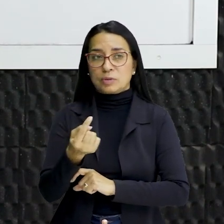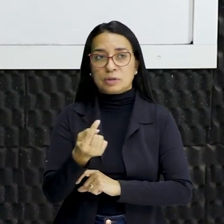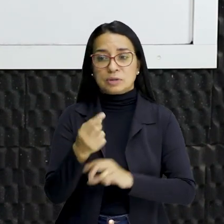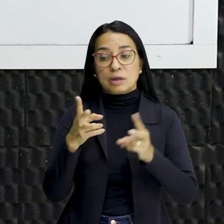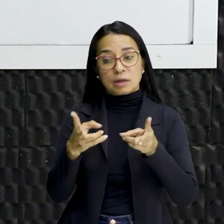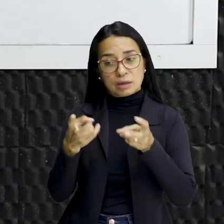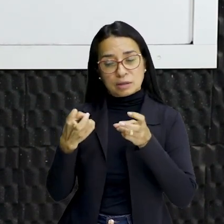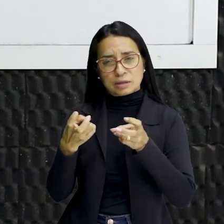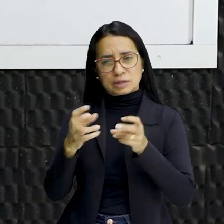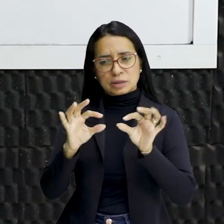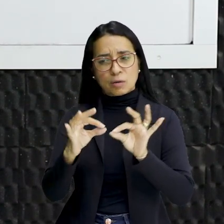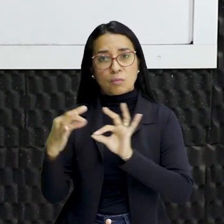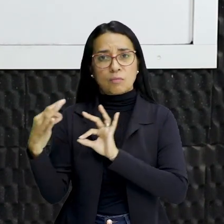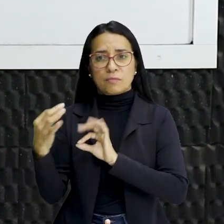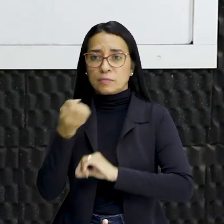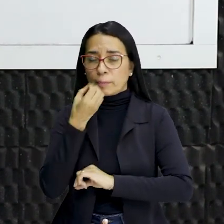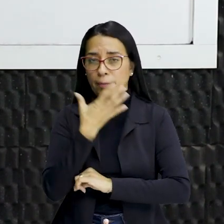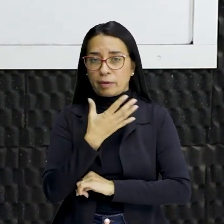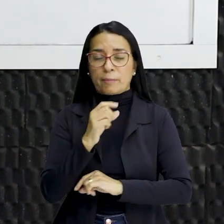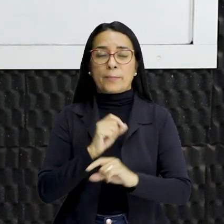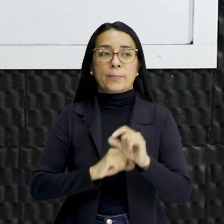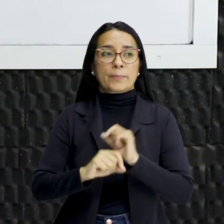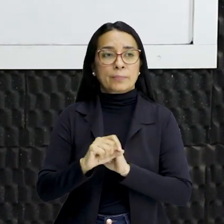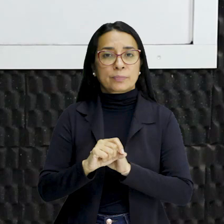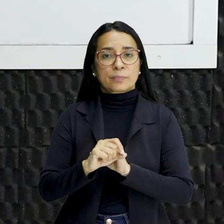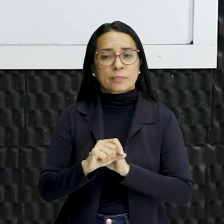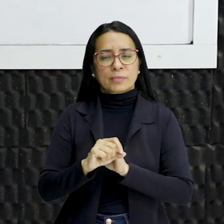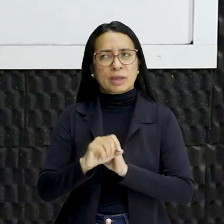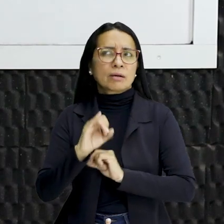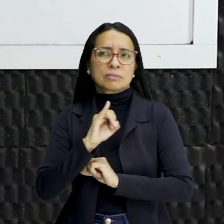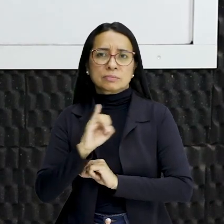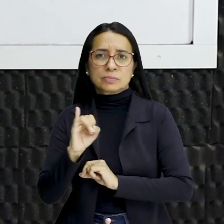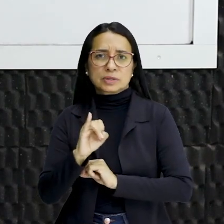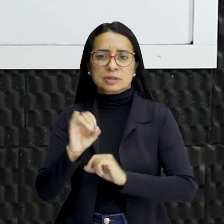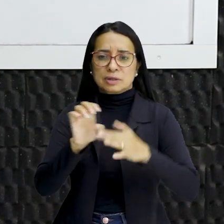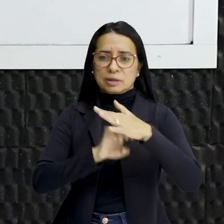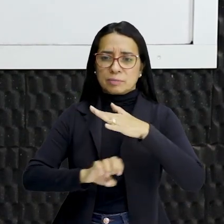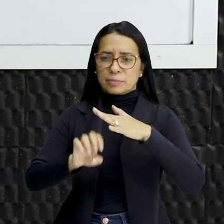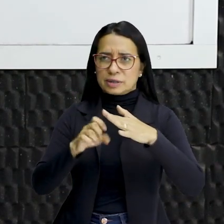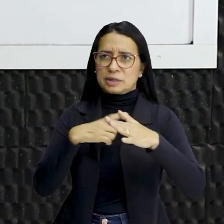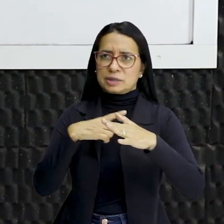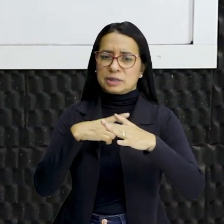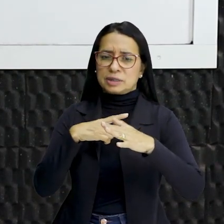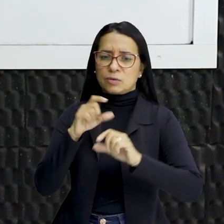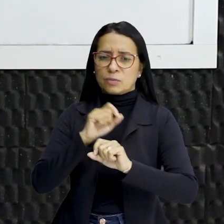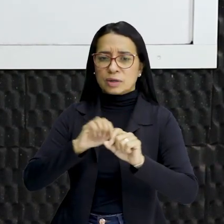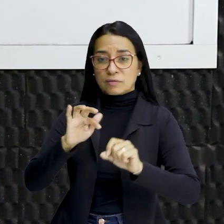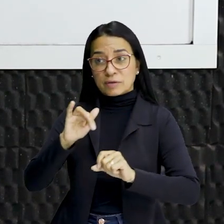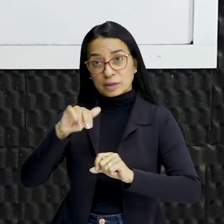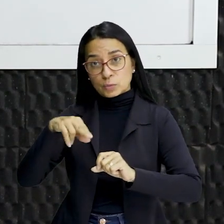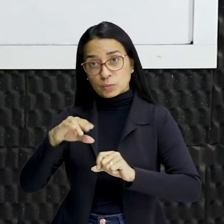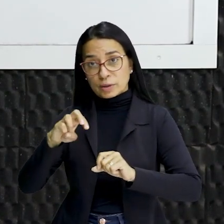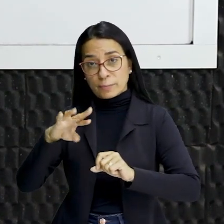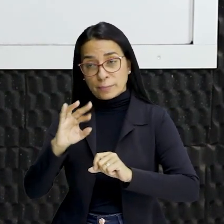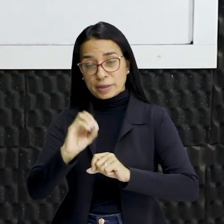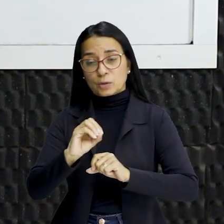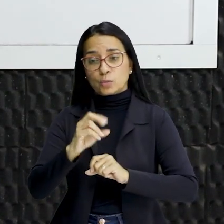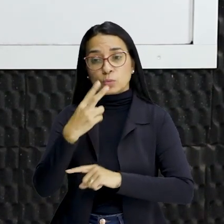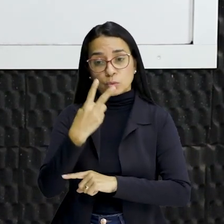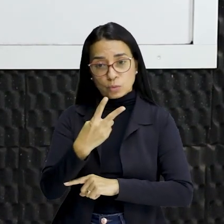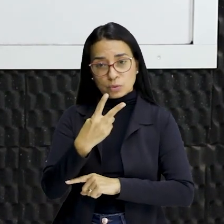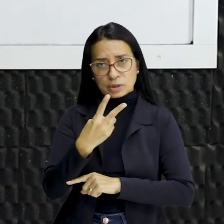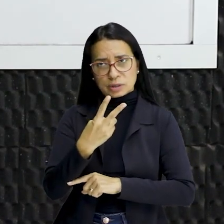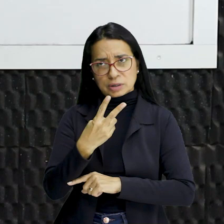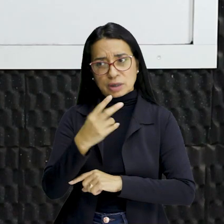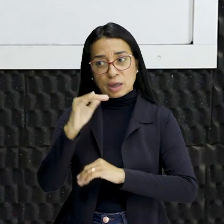e quatro só atenção veja bem a pessoa quer dizer se a empresa teve faturamento dois ele